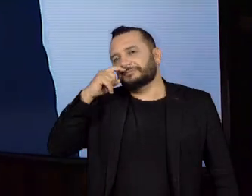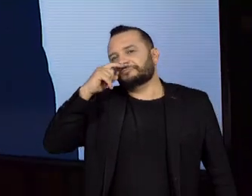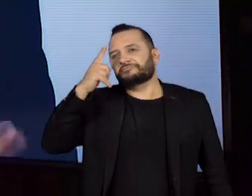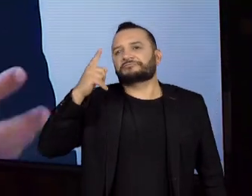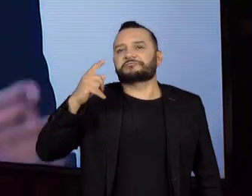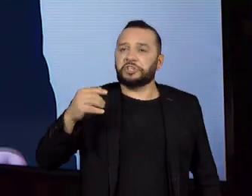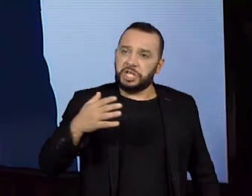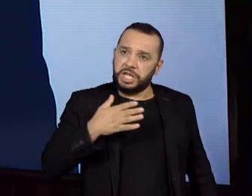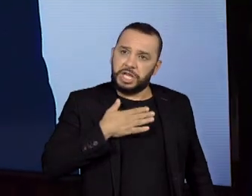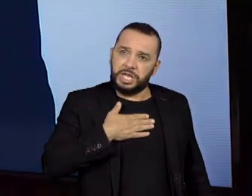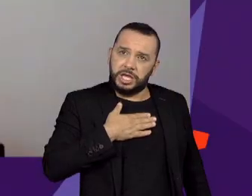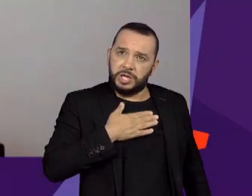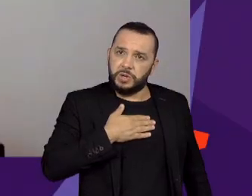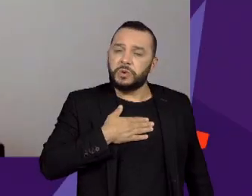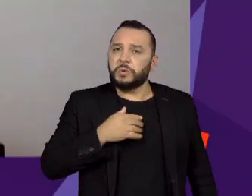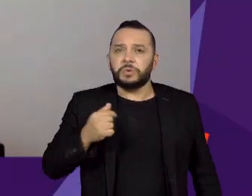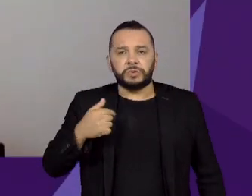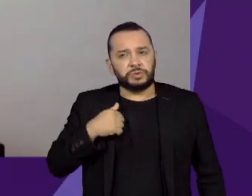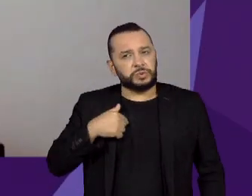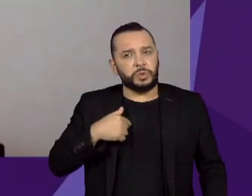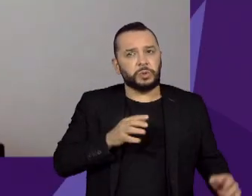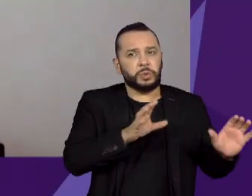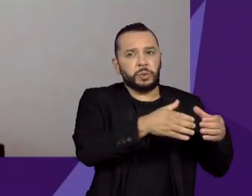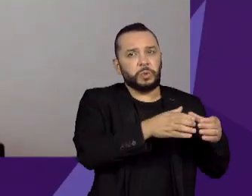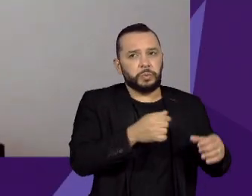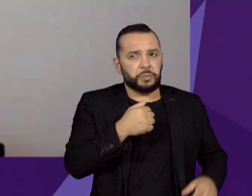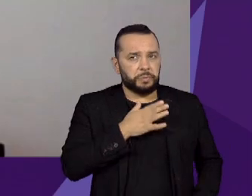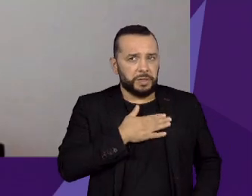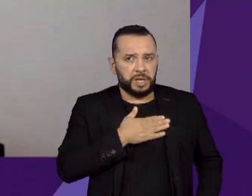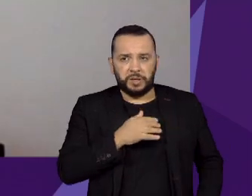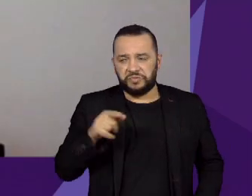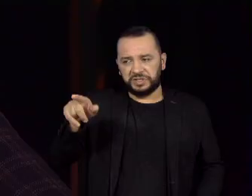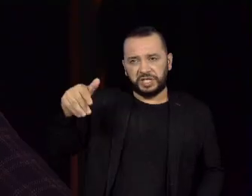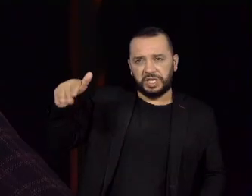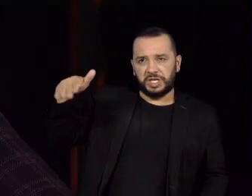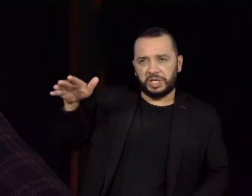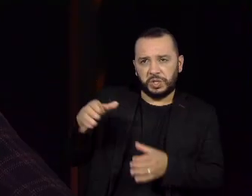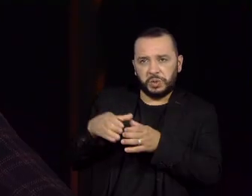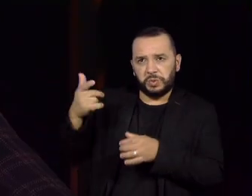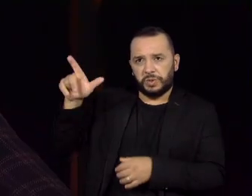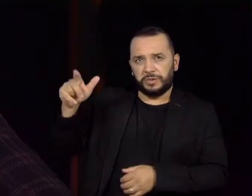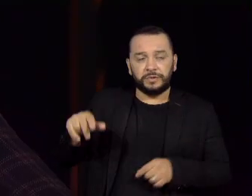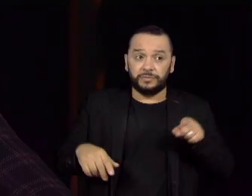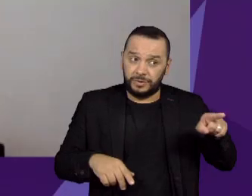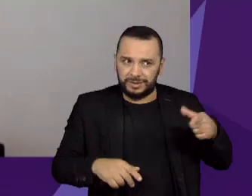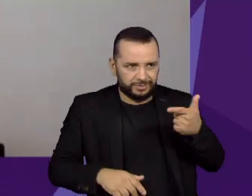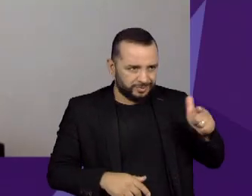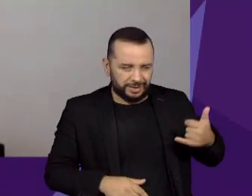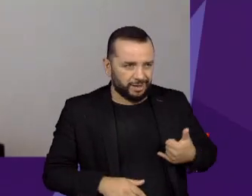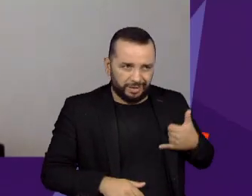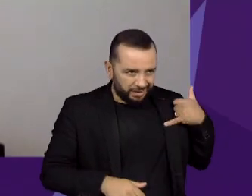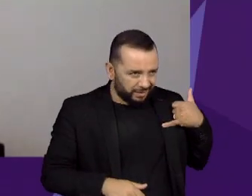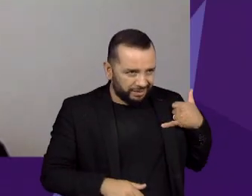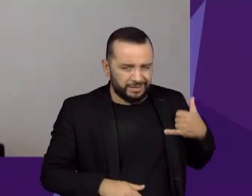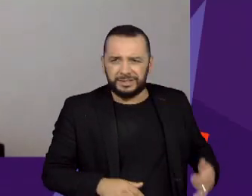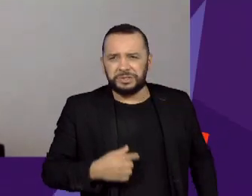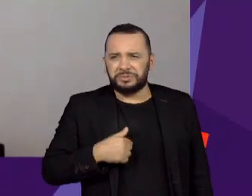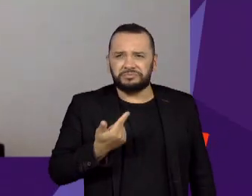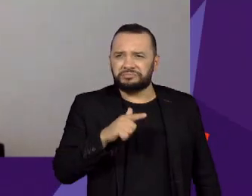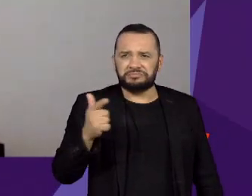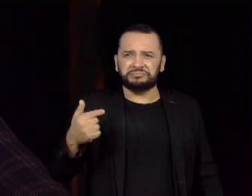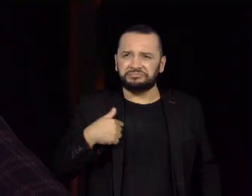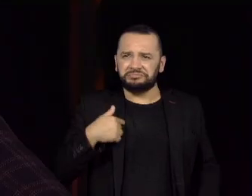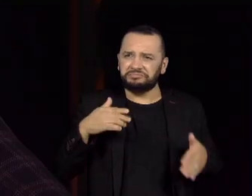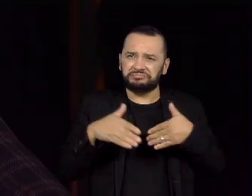mas eu sou preso a isso, o grupo tal, o grupo aquele. Você não tem nem um pouquinho de vaidade, Mandetta? Não, eu estou aí para